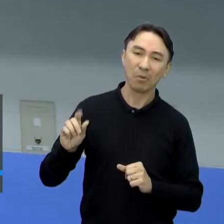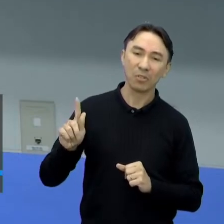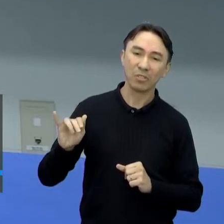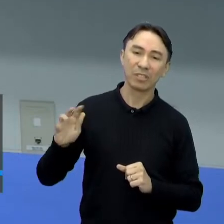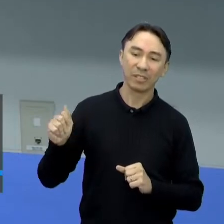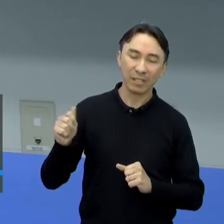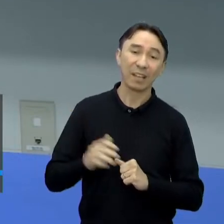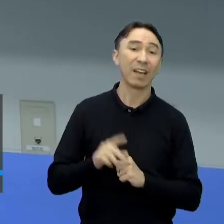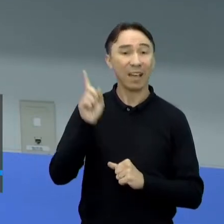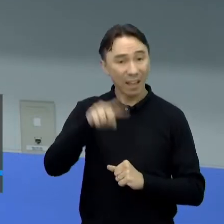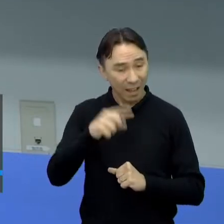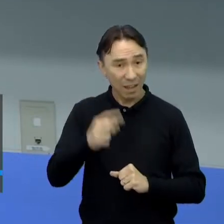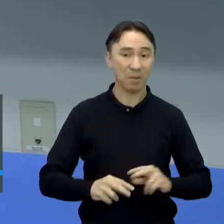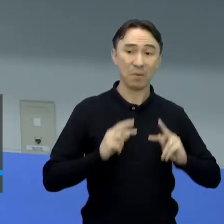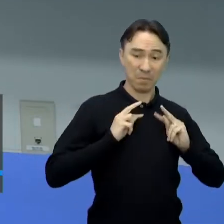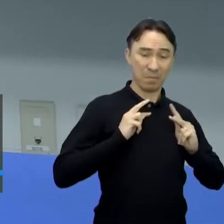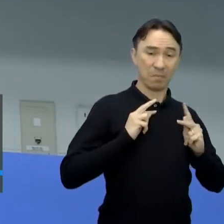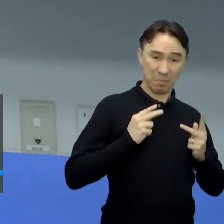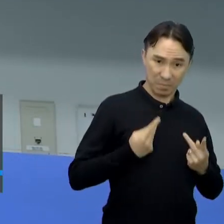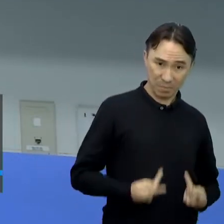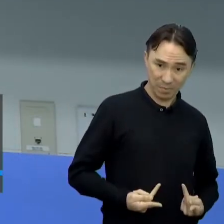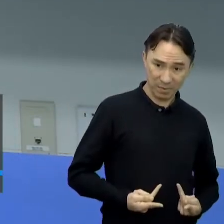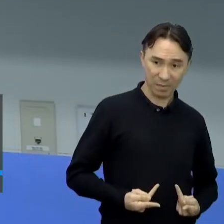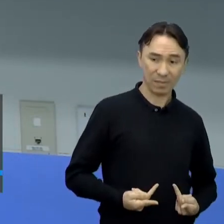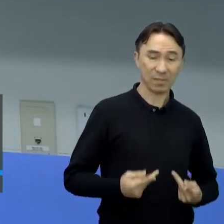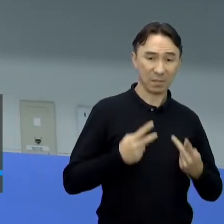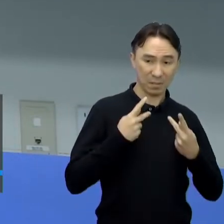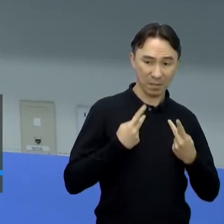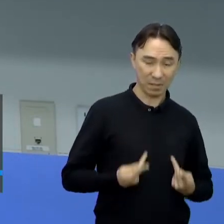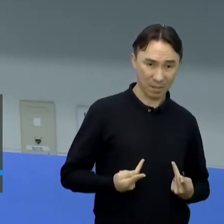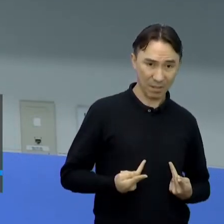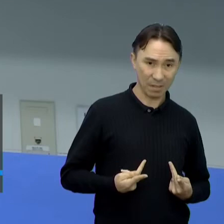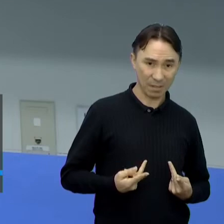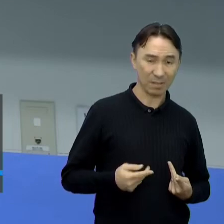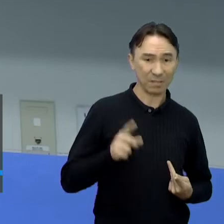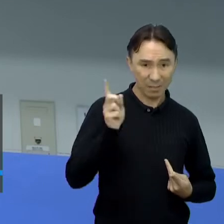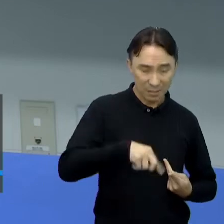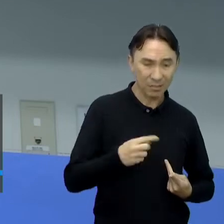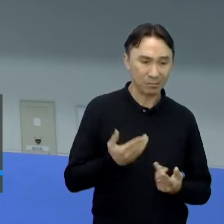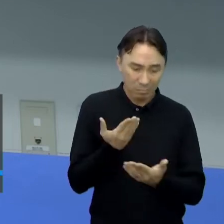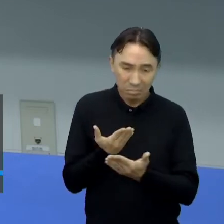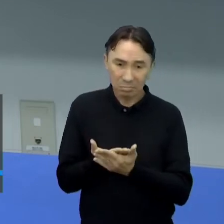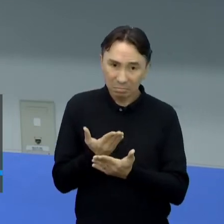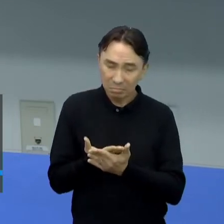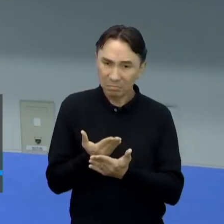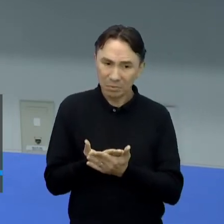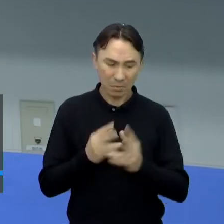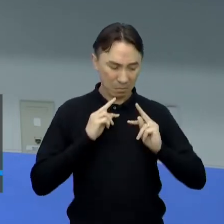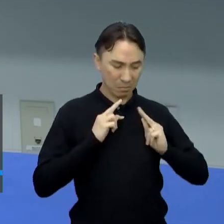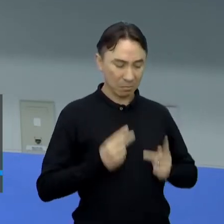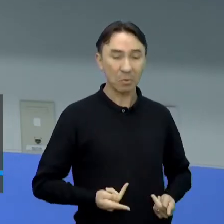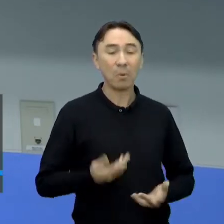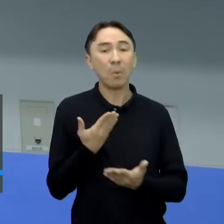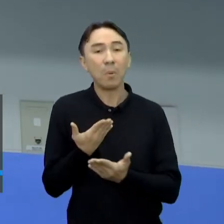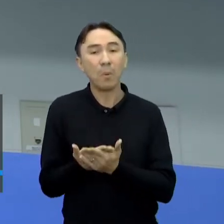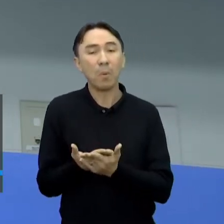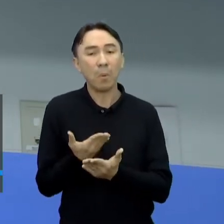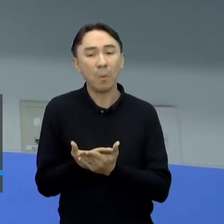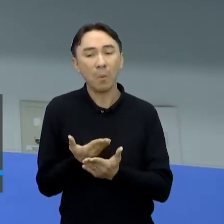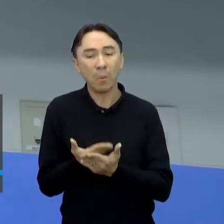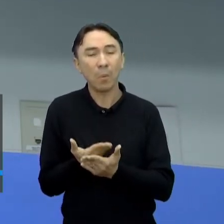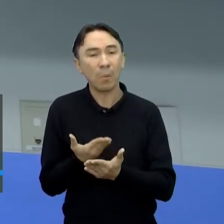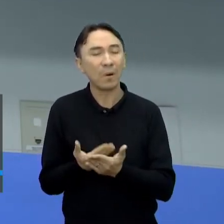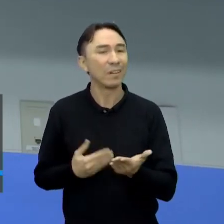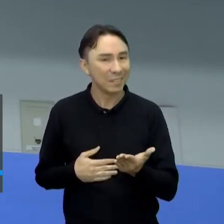Antro vem de humano. Logia significa estudo. O que a antropologia